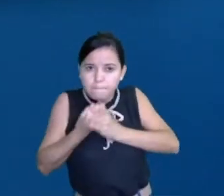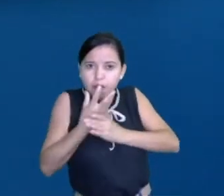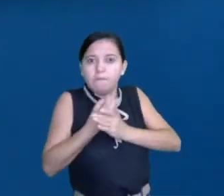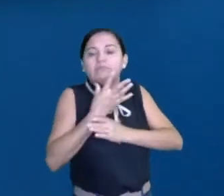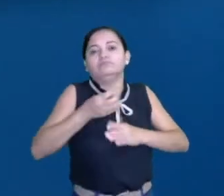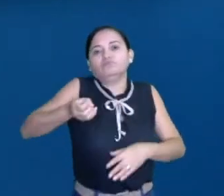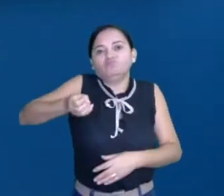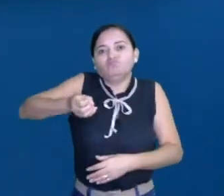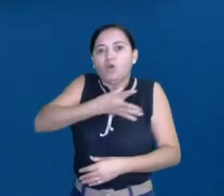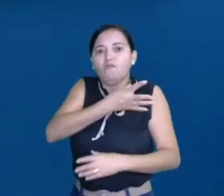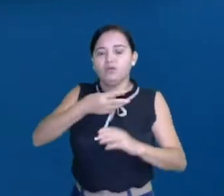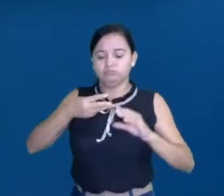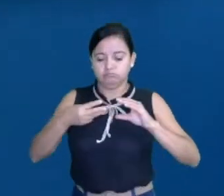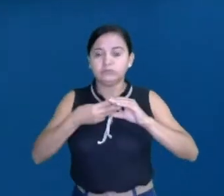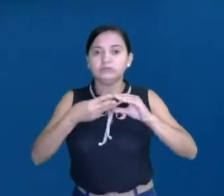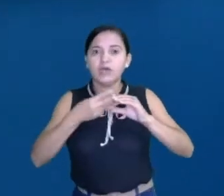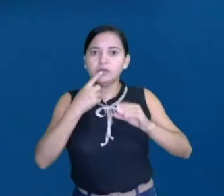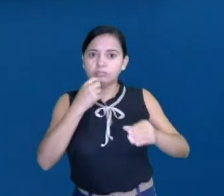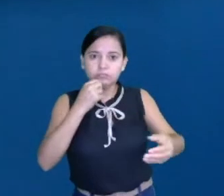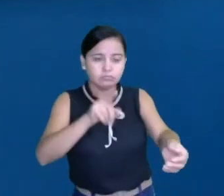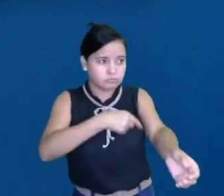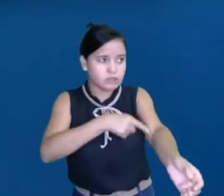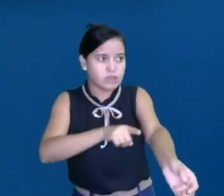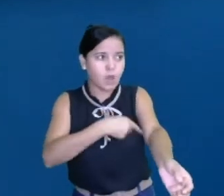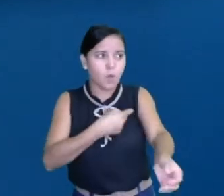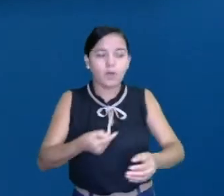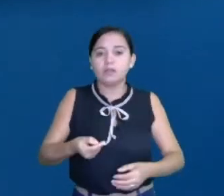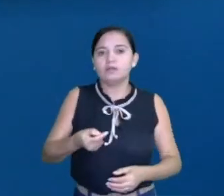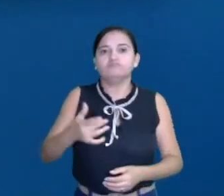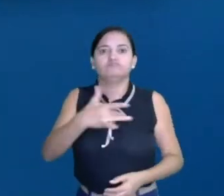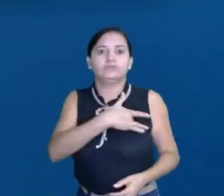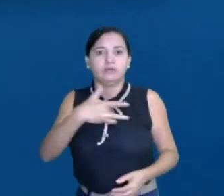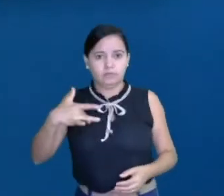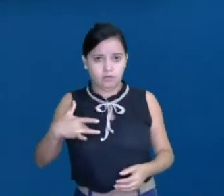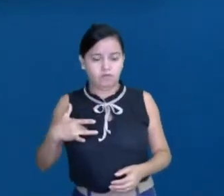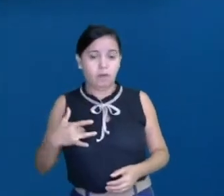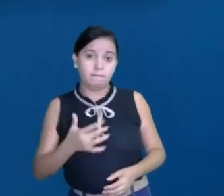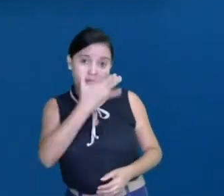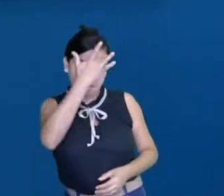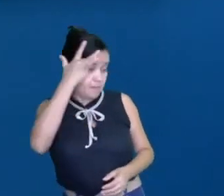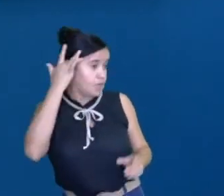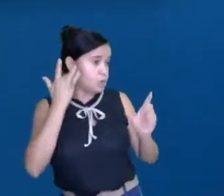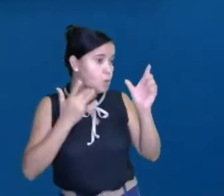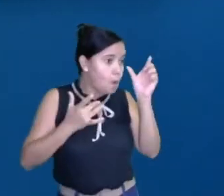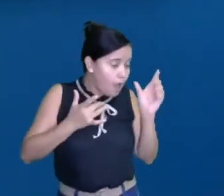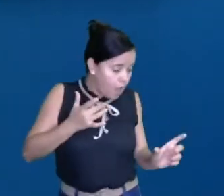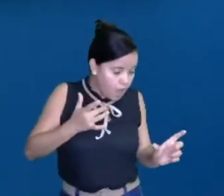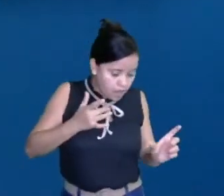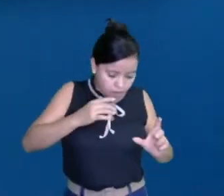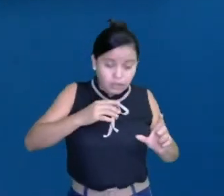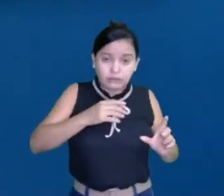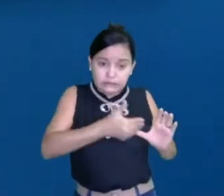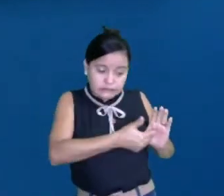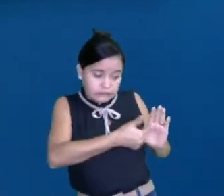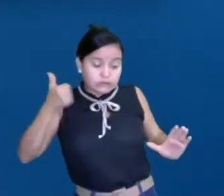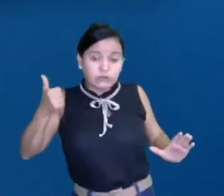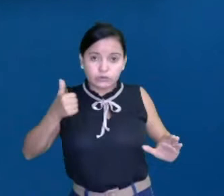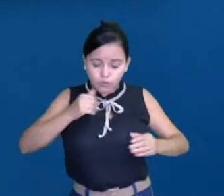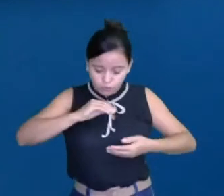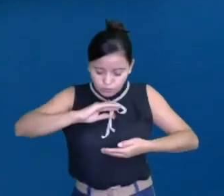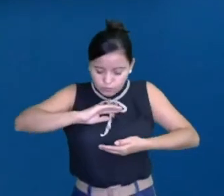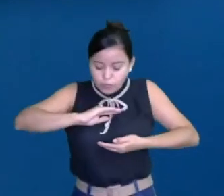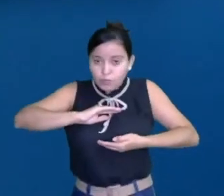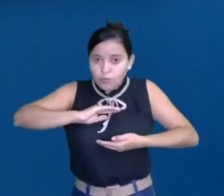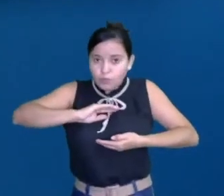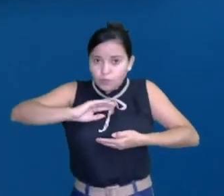produzir as células sanguíneas saudáveis. E aquela pessoa que doou vai ter essa célula que ela tirou retirada regenerada